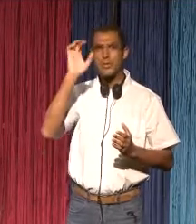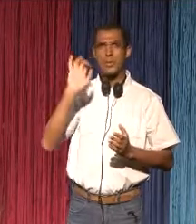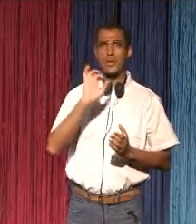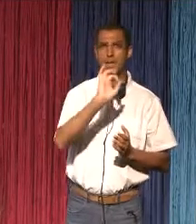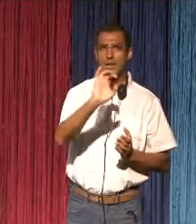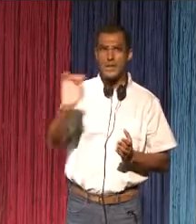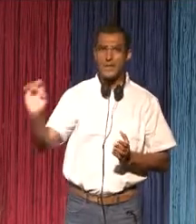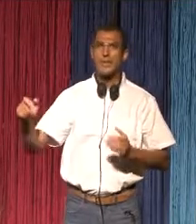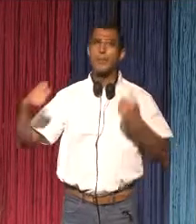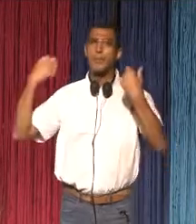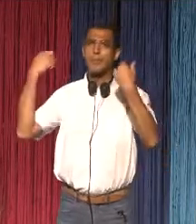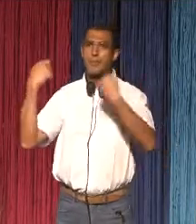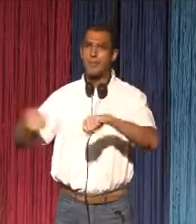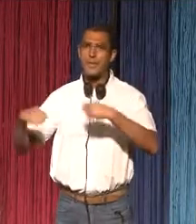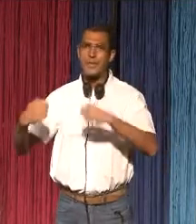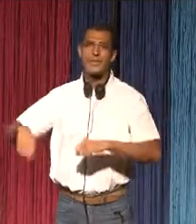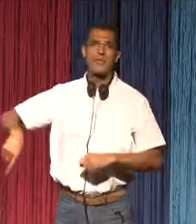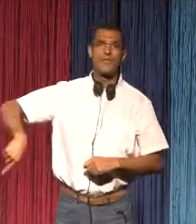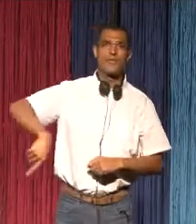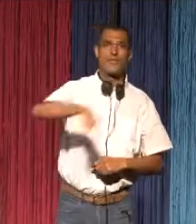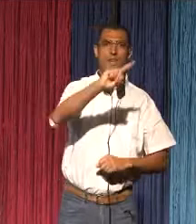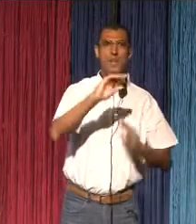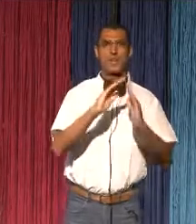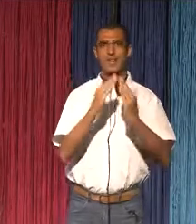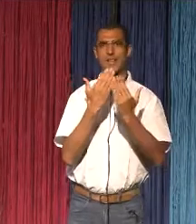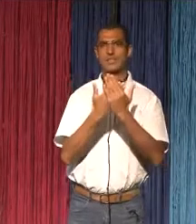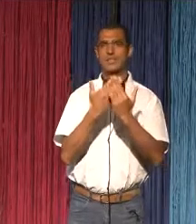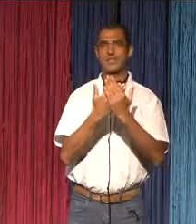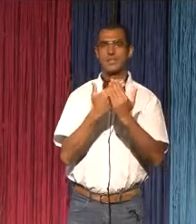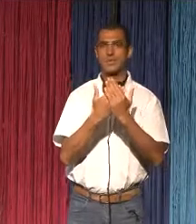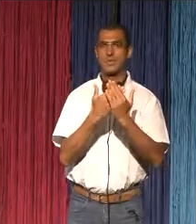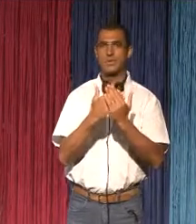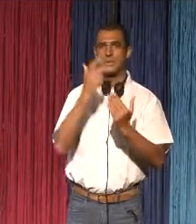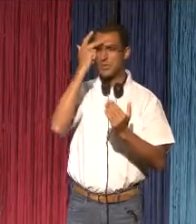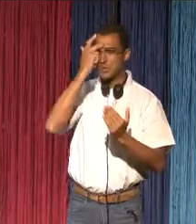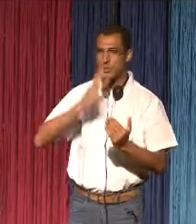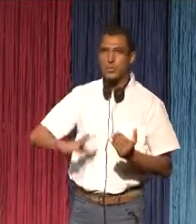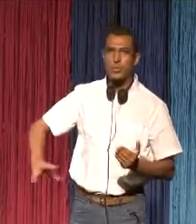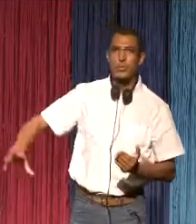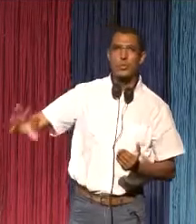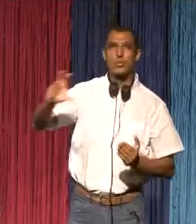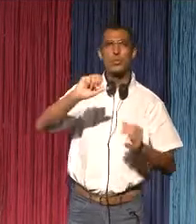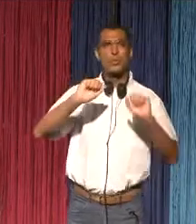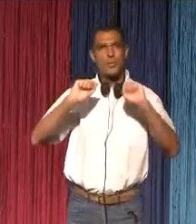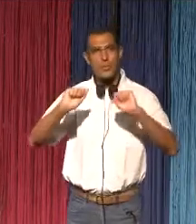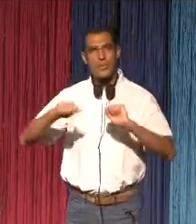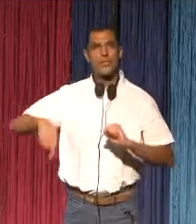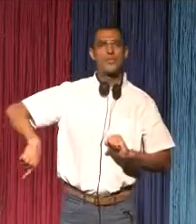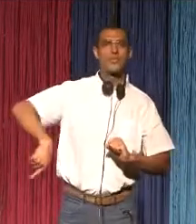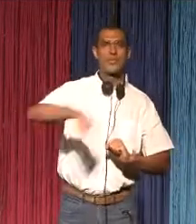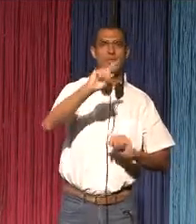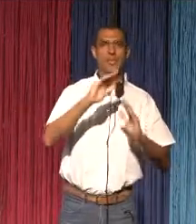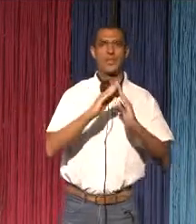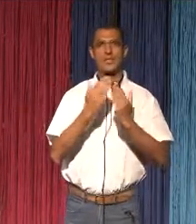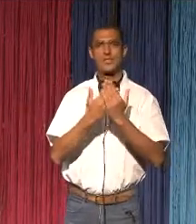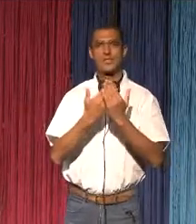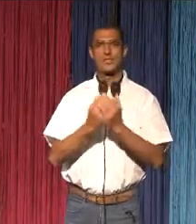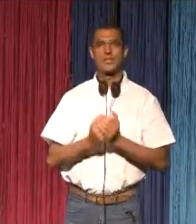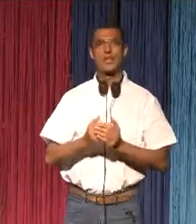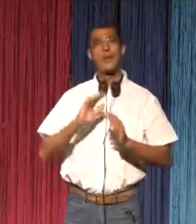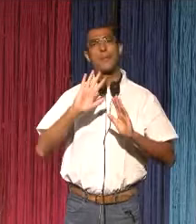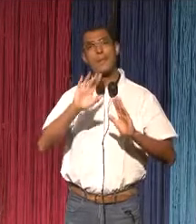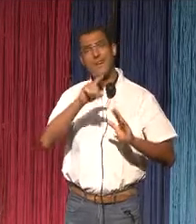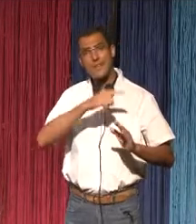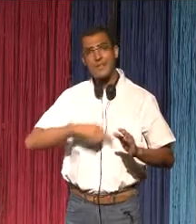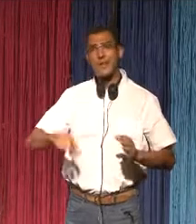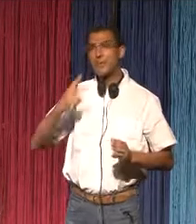social de todos. A escola para todos. Quem é contra isso? Por outro lado, né, gente, nós não combinamos com as crianças. Sobretudo,